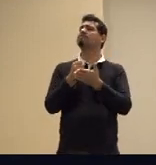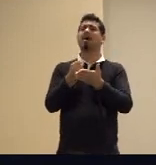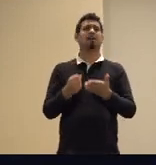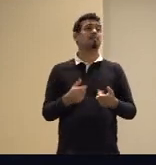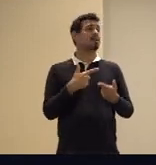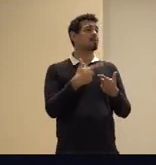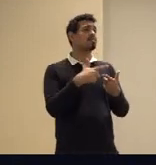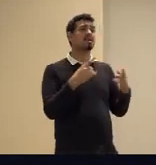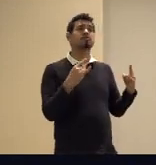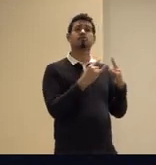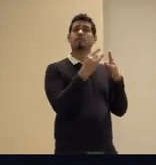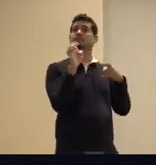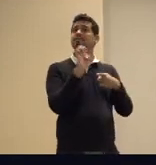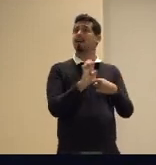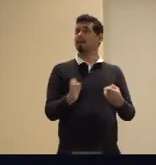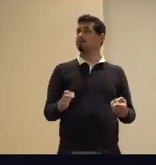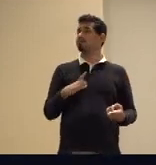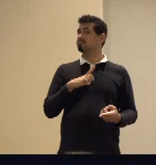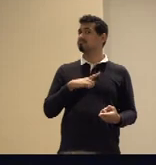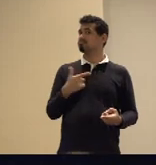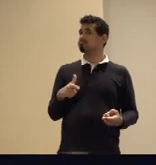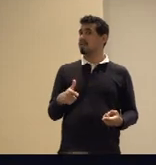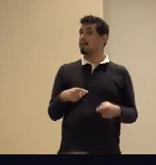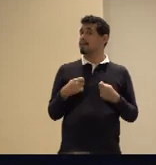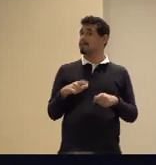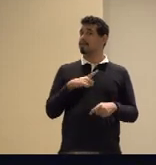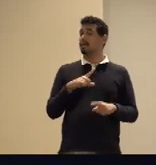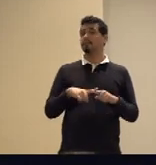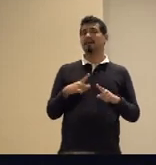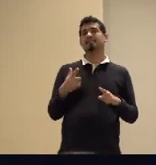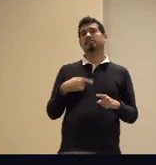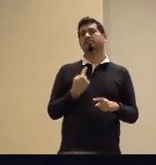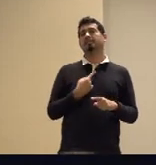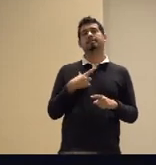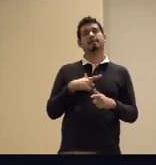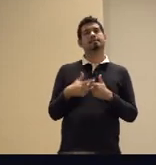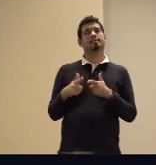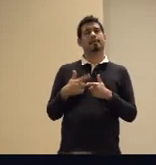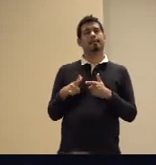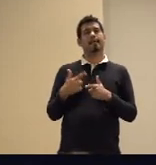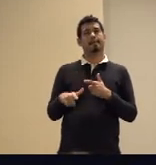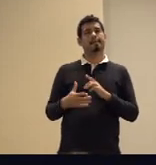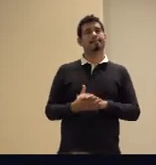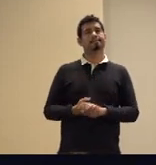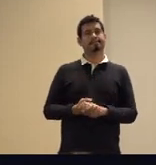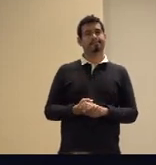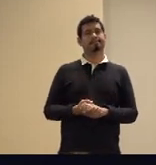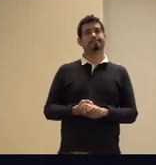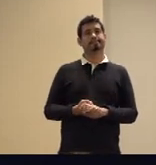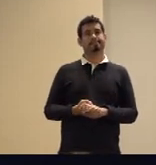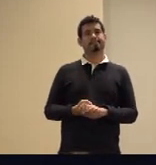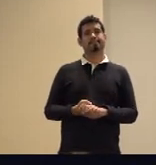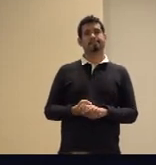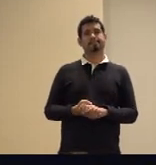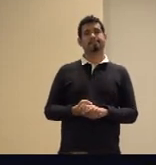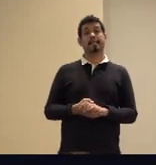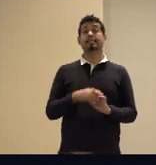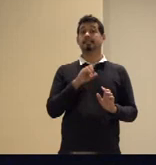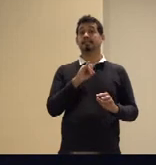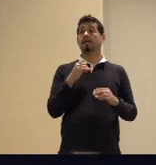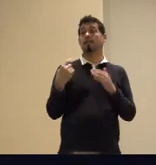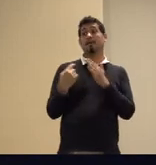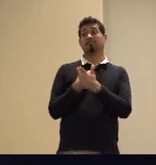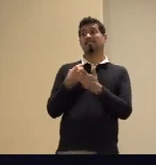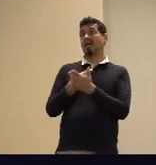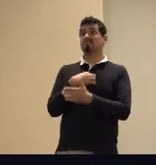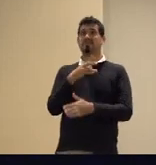tem instituição no Estado que deveria ter. Mas a gente está nesse conflito, então, né? Se perguntar, ninguém é a favor.